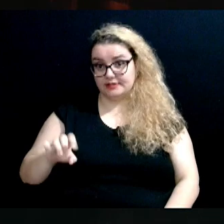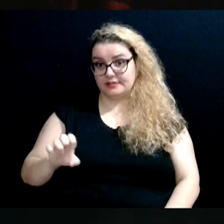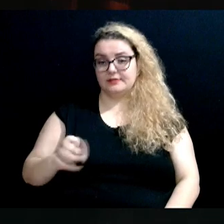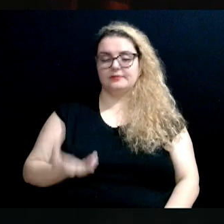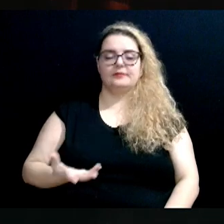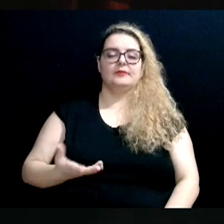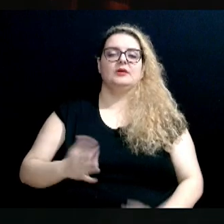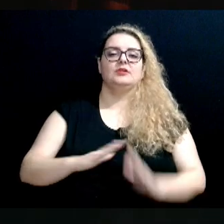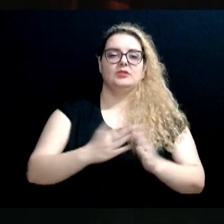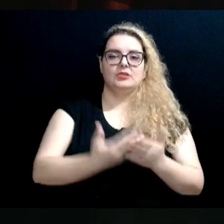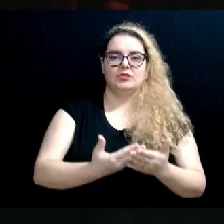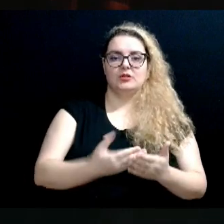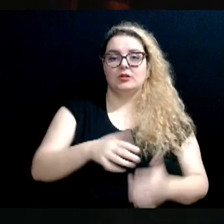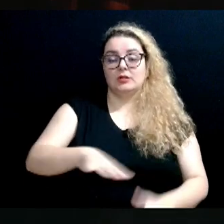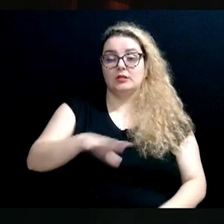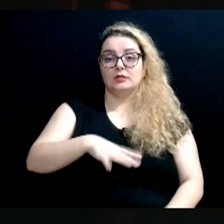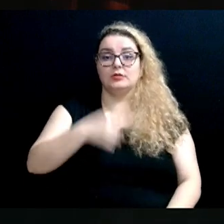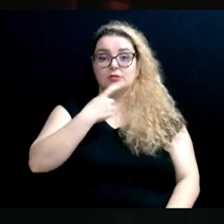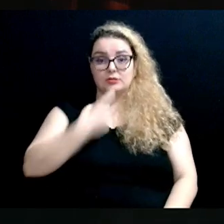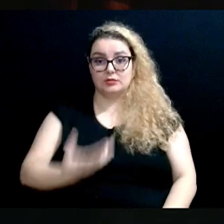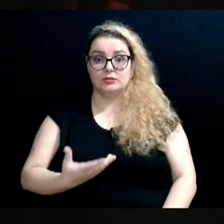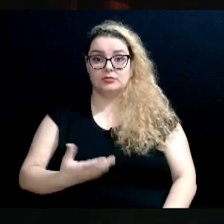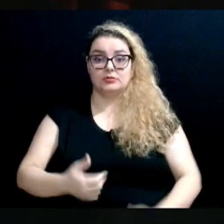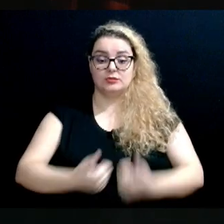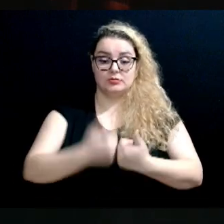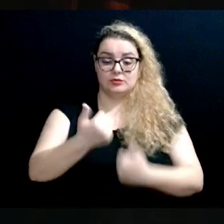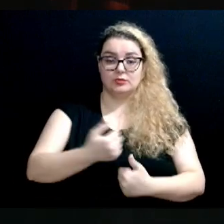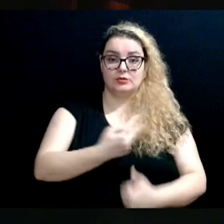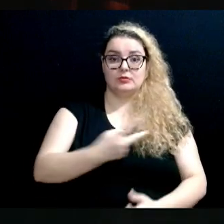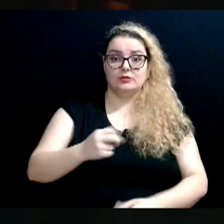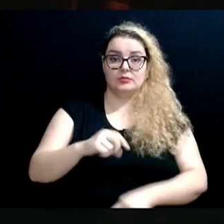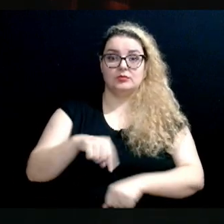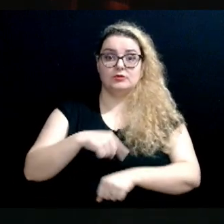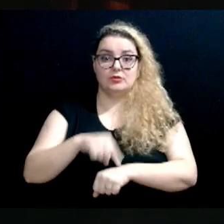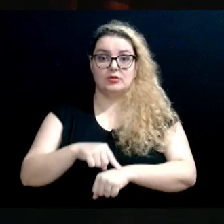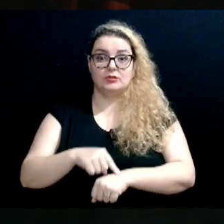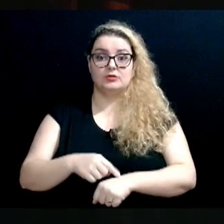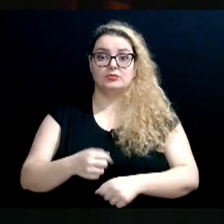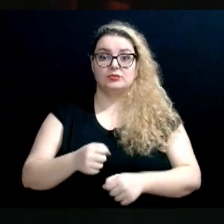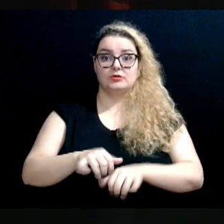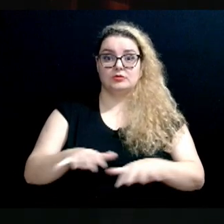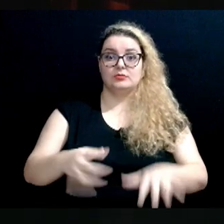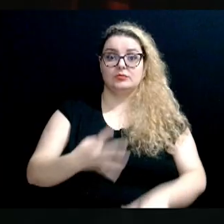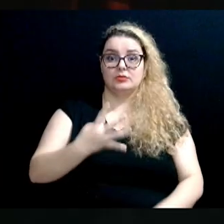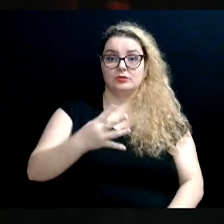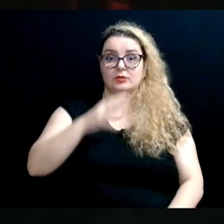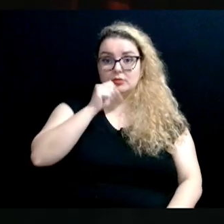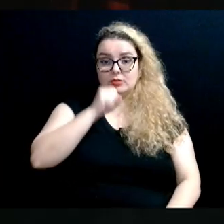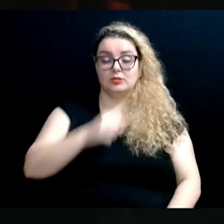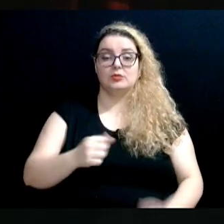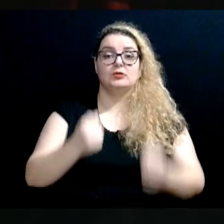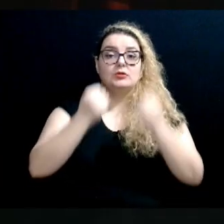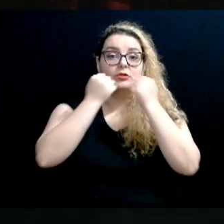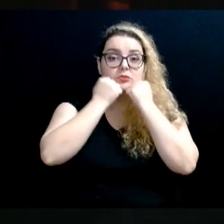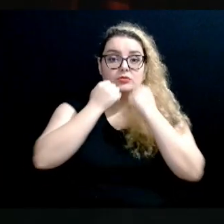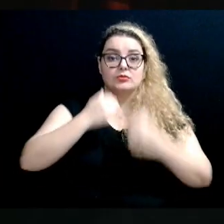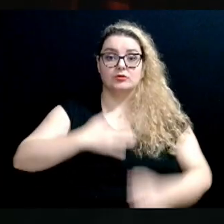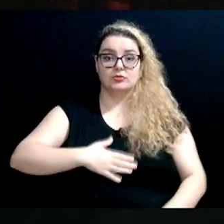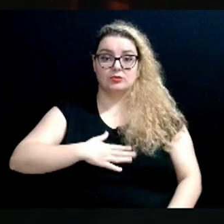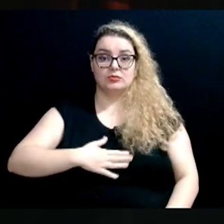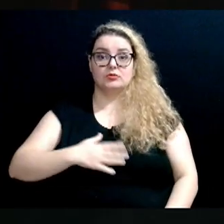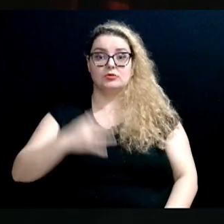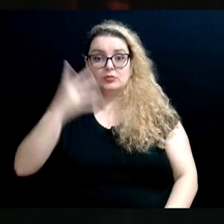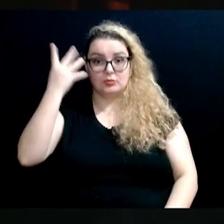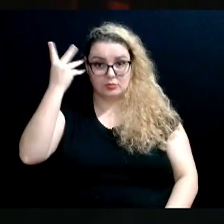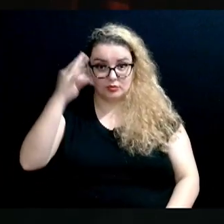horária de 20 horas, distribuídas em 4 sábados, entre os meses de julho e agosto, com aulas teóricas e práticas,